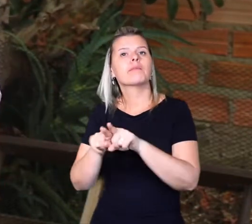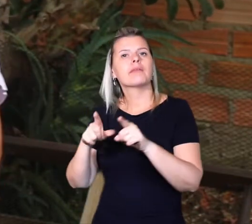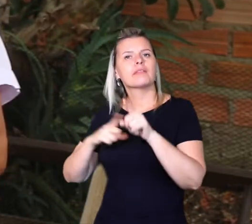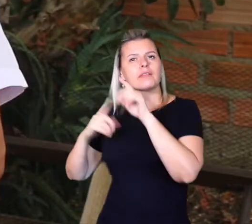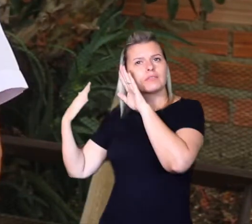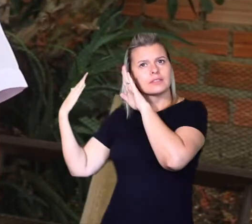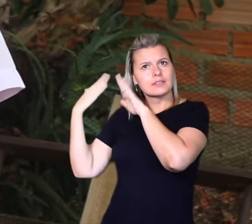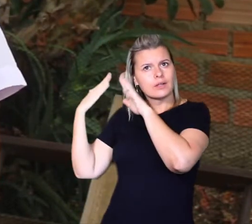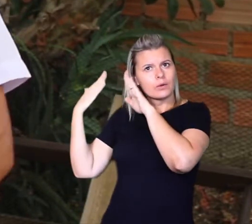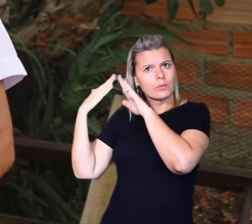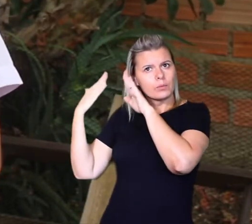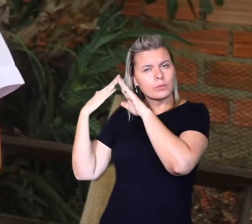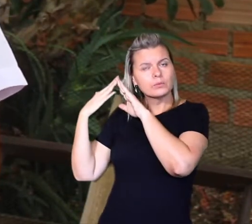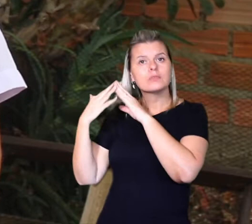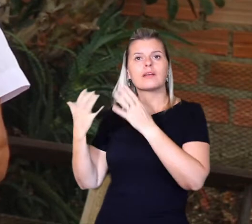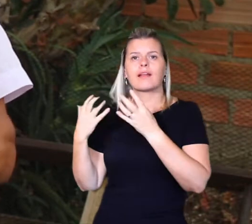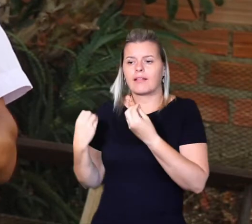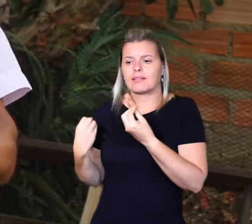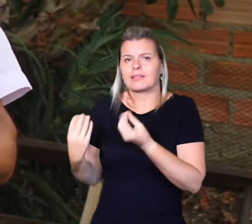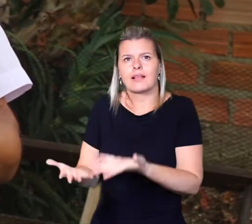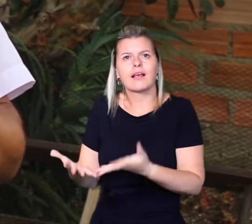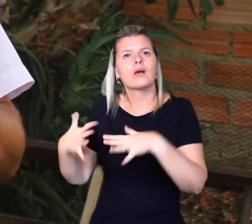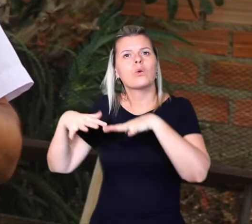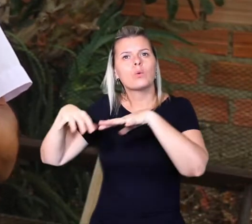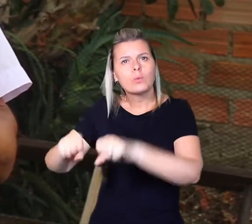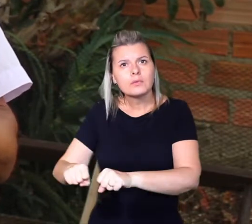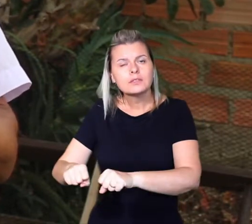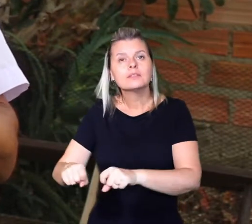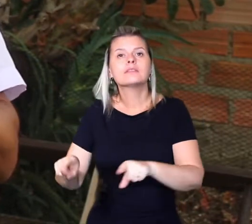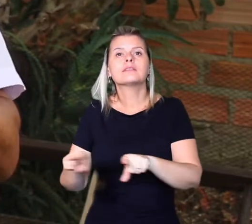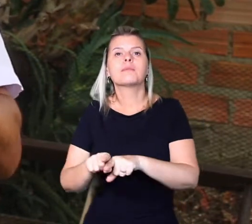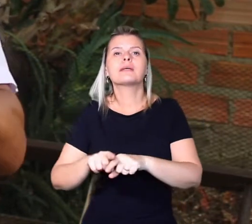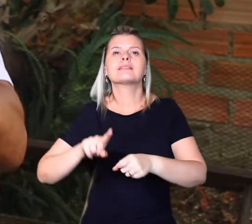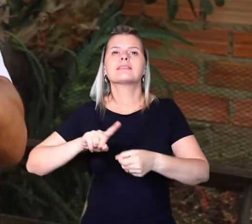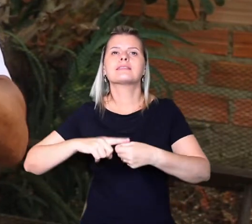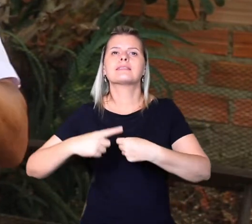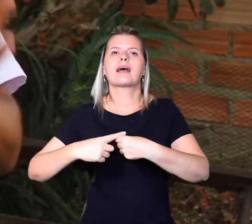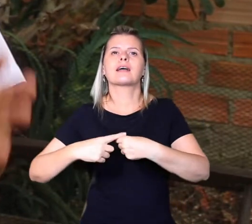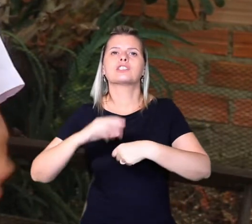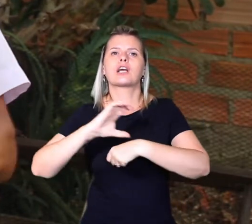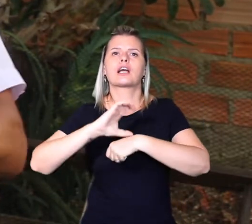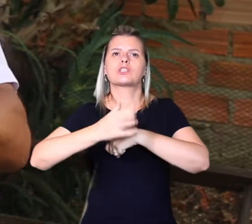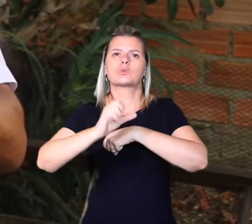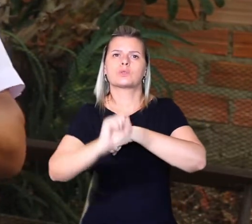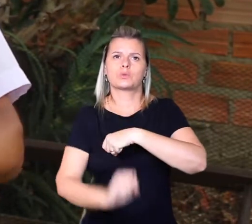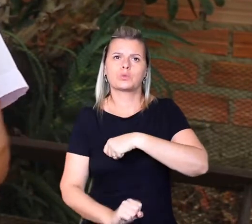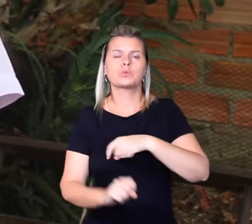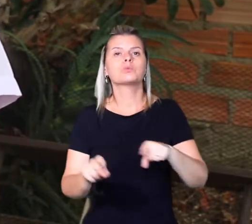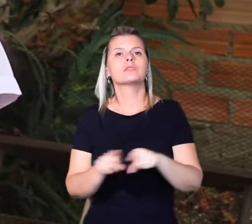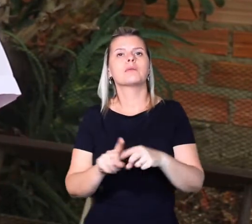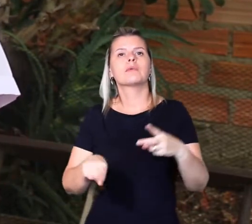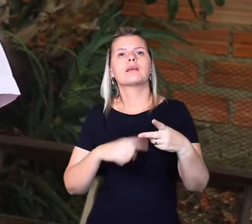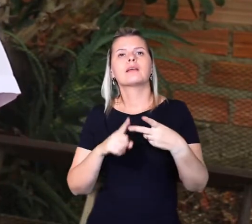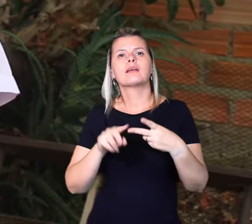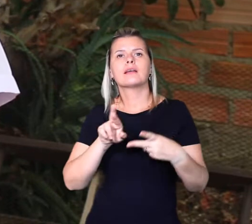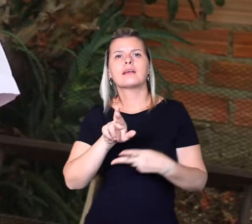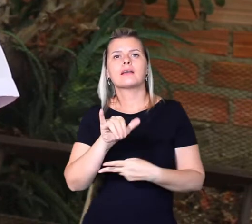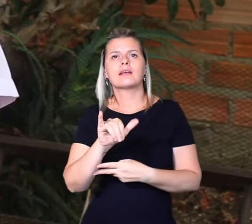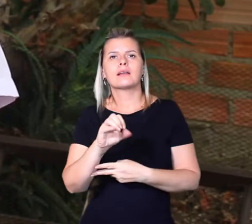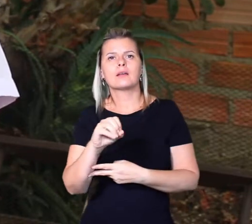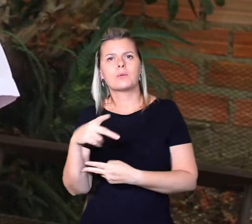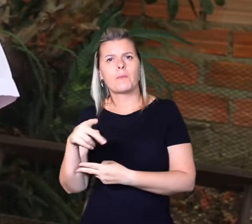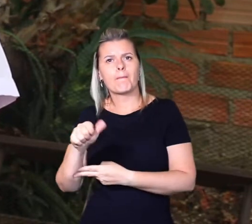como também teve em São Leopoldo, e dá essa ocupação, e também em Cachoeira do Sul, Rio Pardo, com a produção